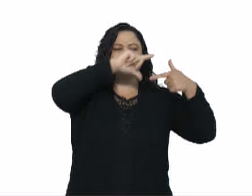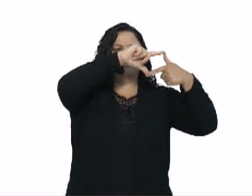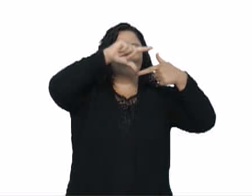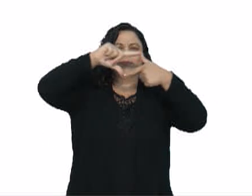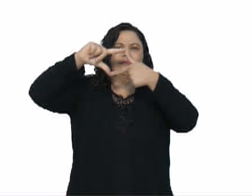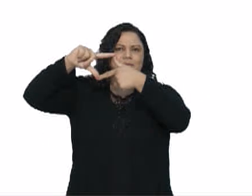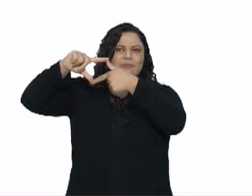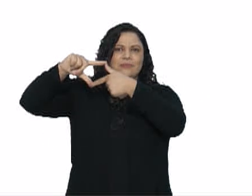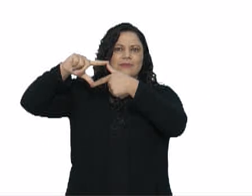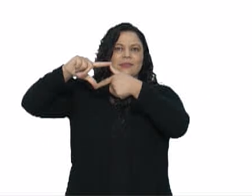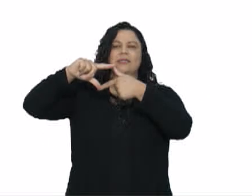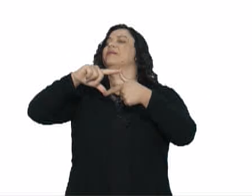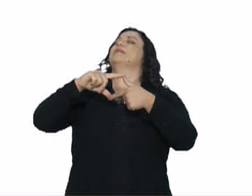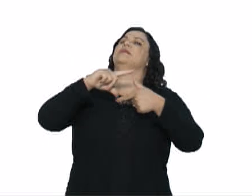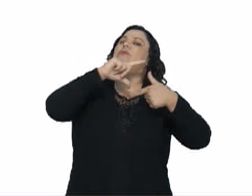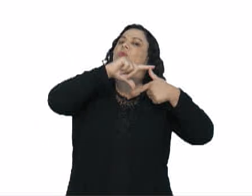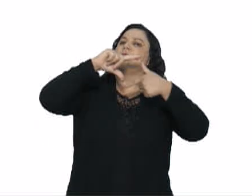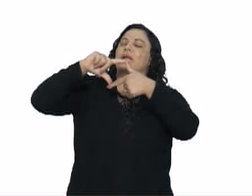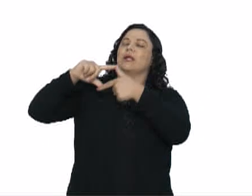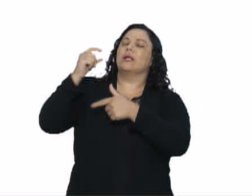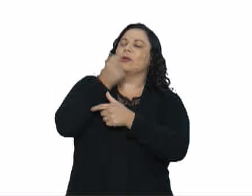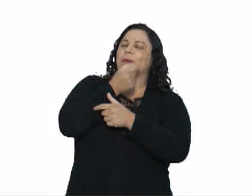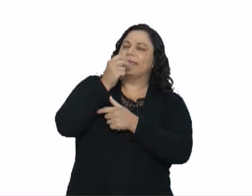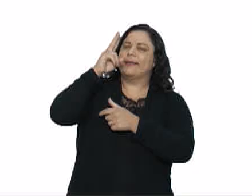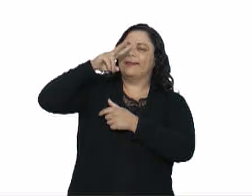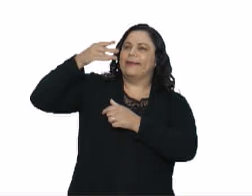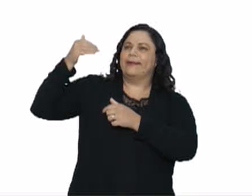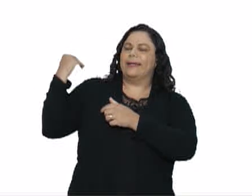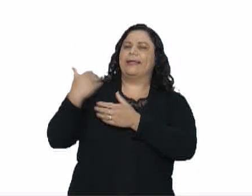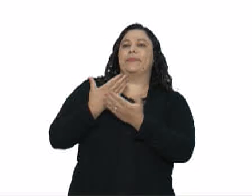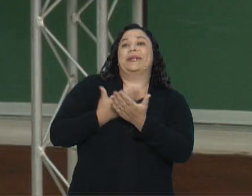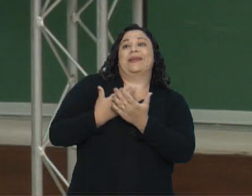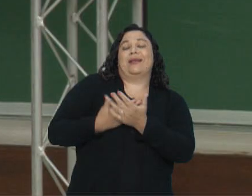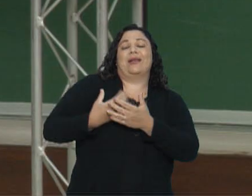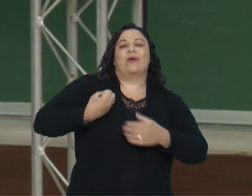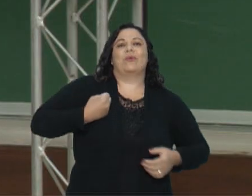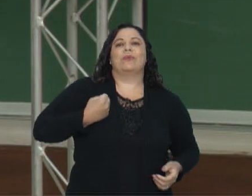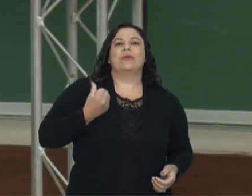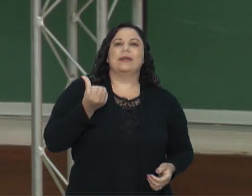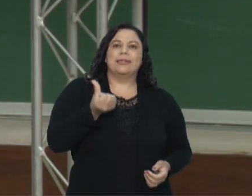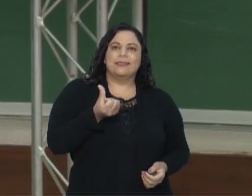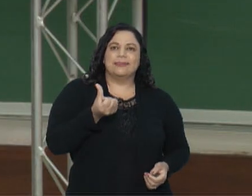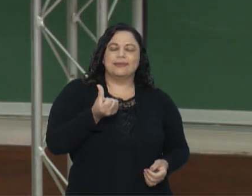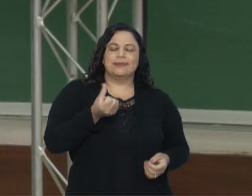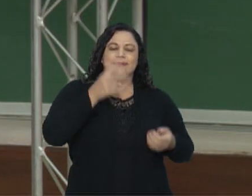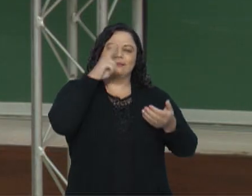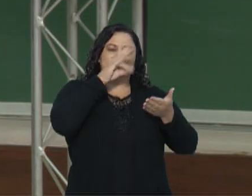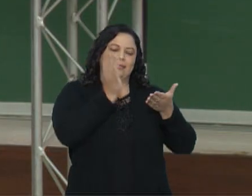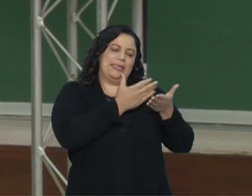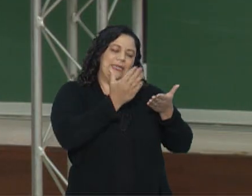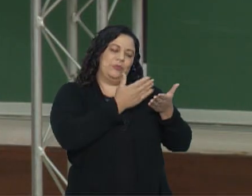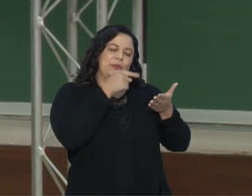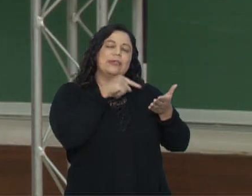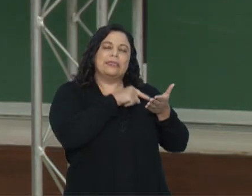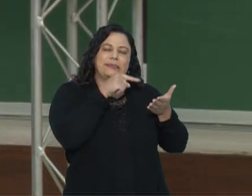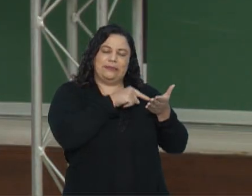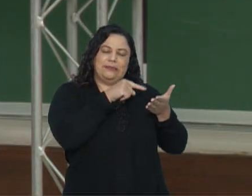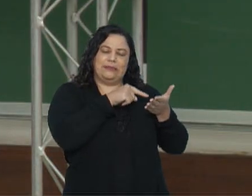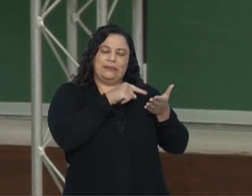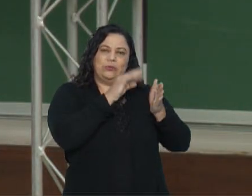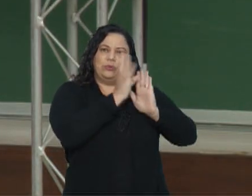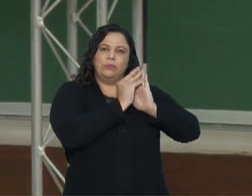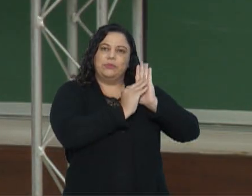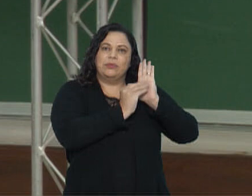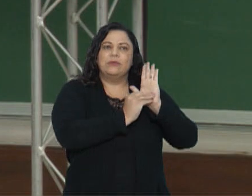Gaturro? Então, numa aula, nós observamos lá na aula 6, ó, vocês podem pegar as anotações de vocês da aula número 6, certo?